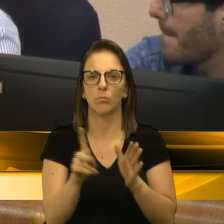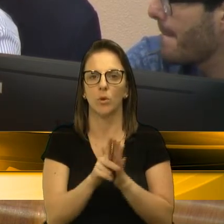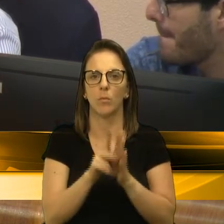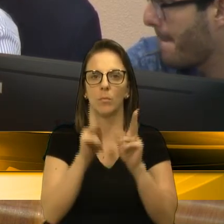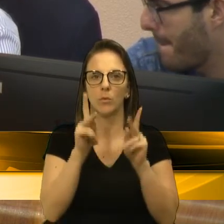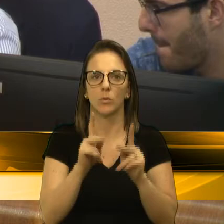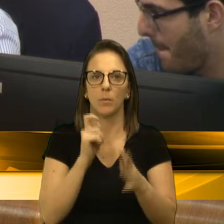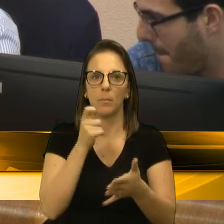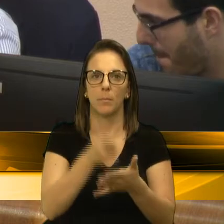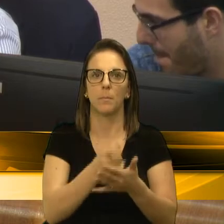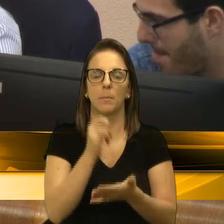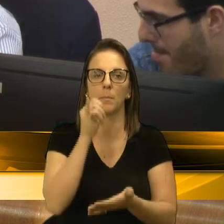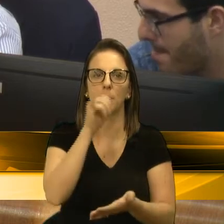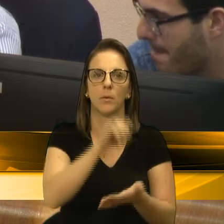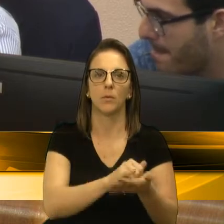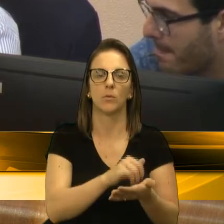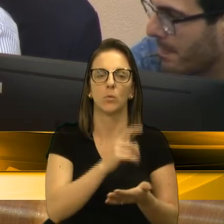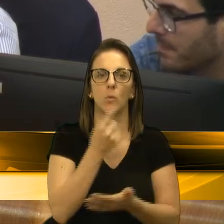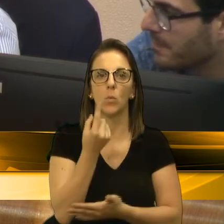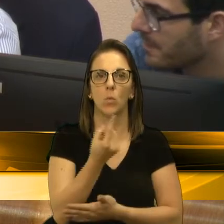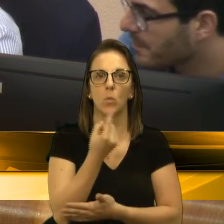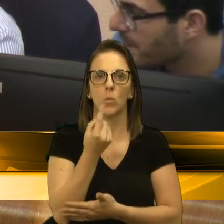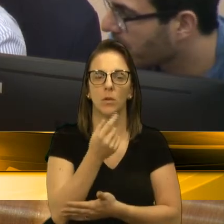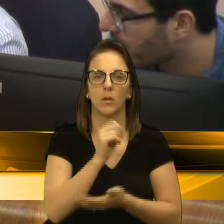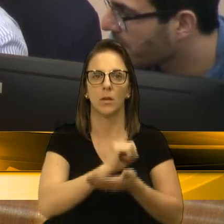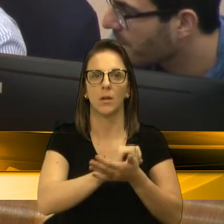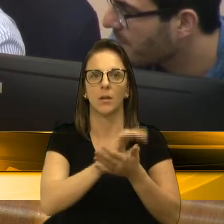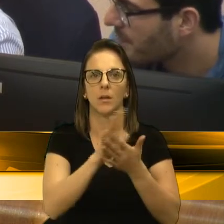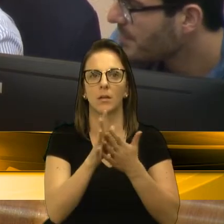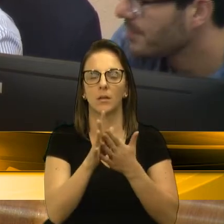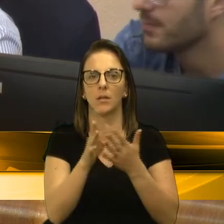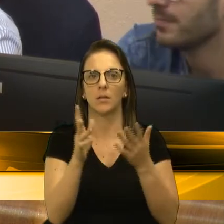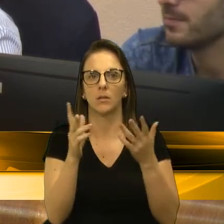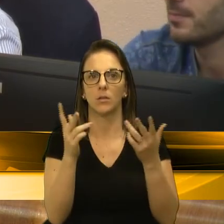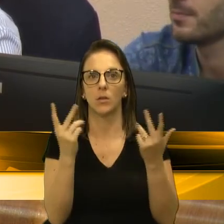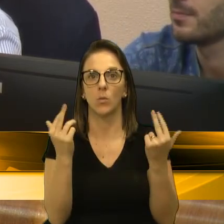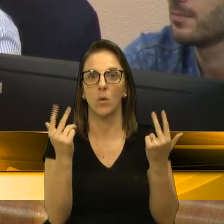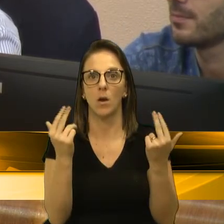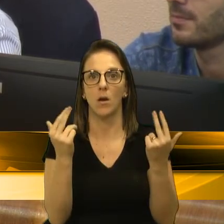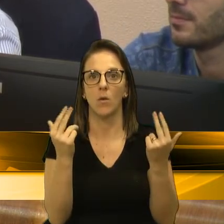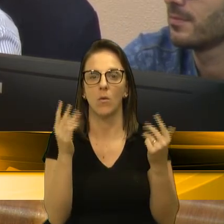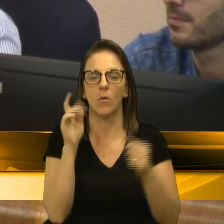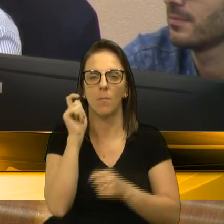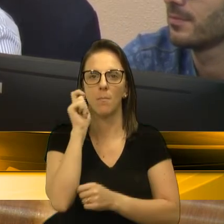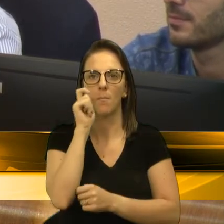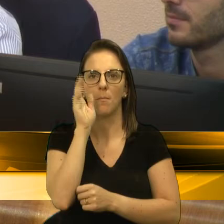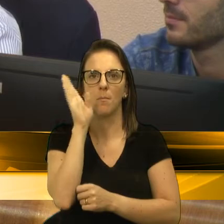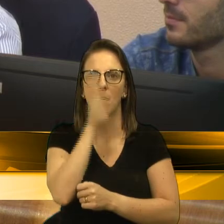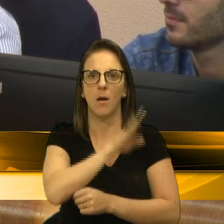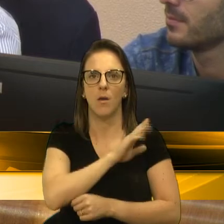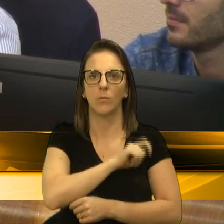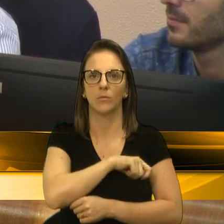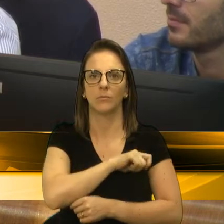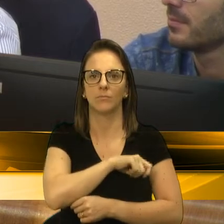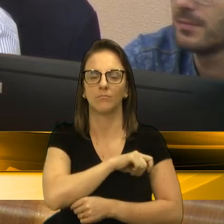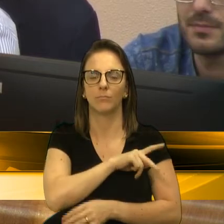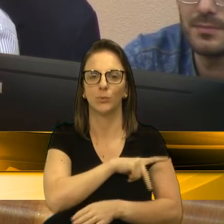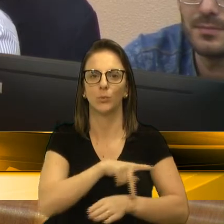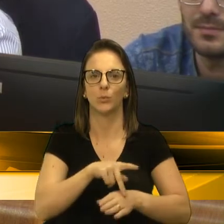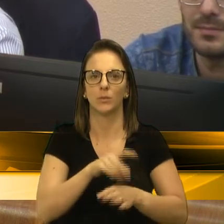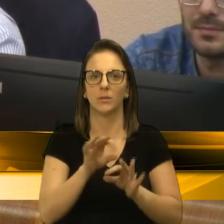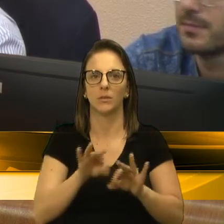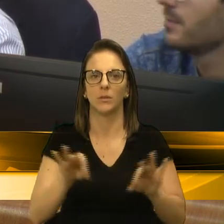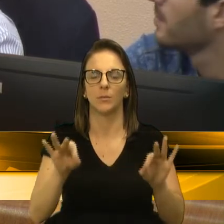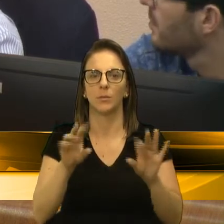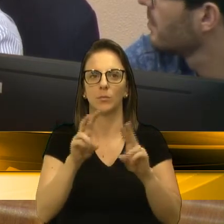cuja única característica comum é a maldade pura e simples, e a única consequência é o mal-estar generalizado. Como exemplo de tais atos, além